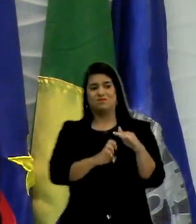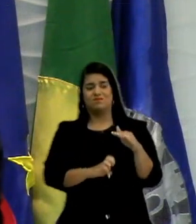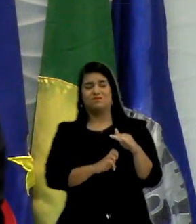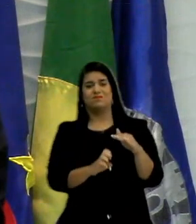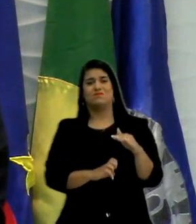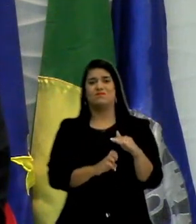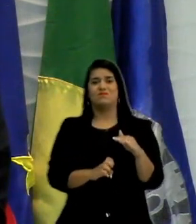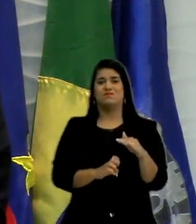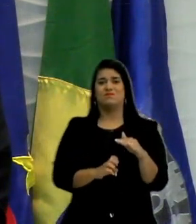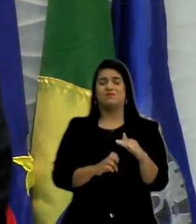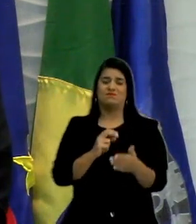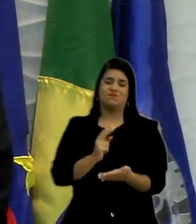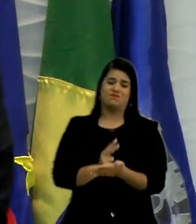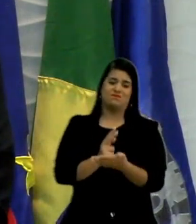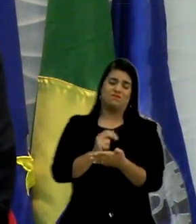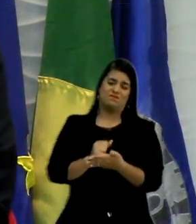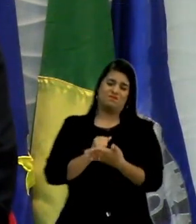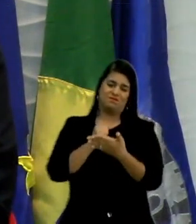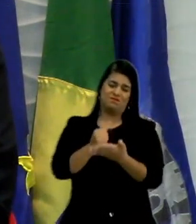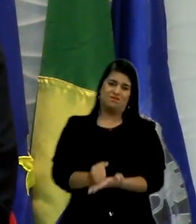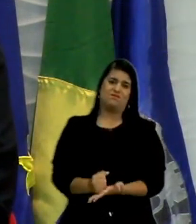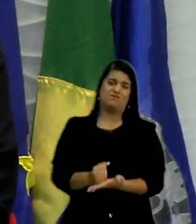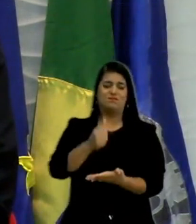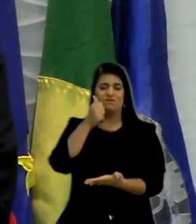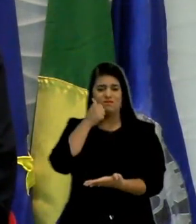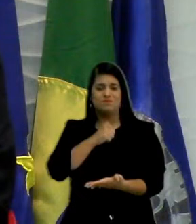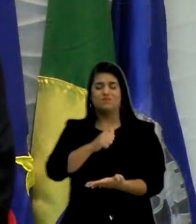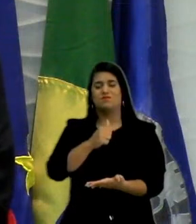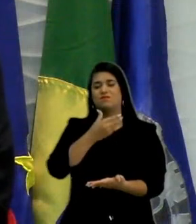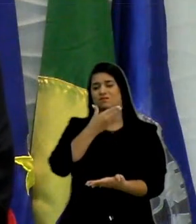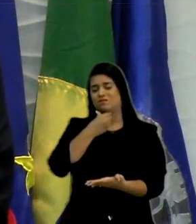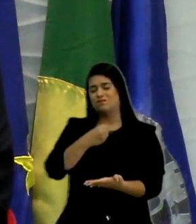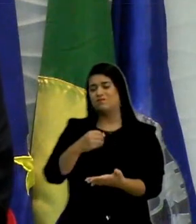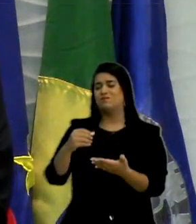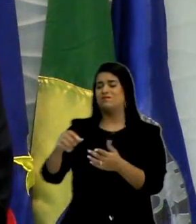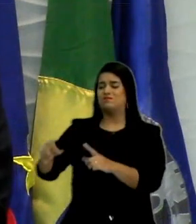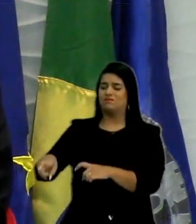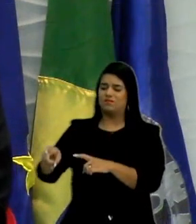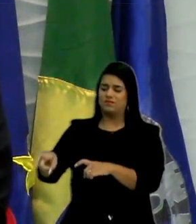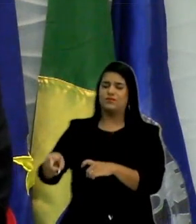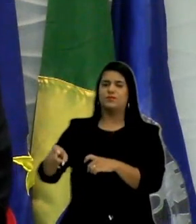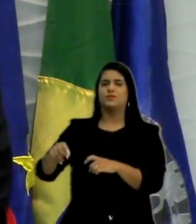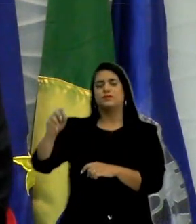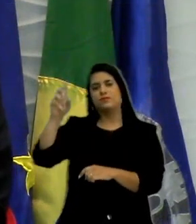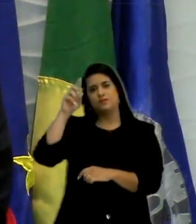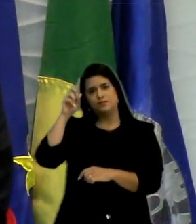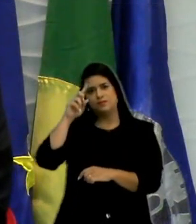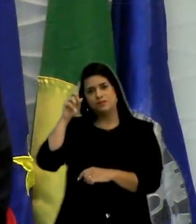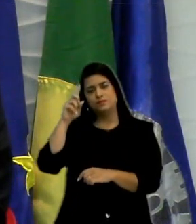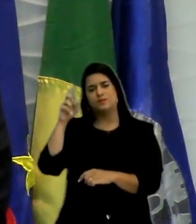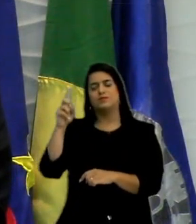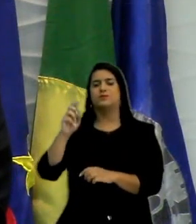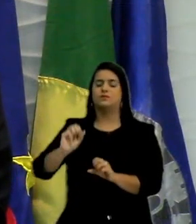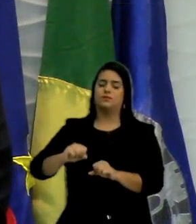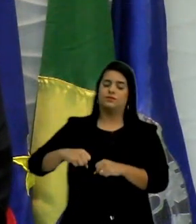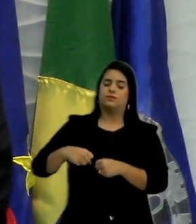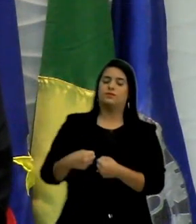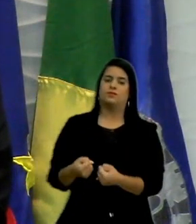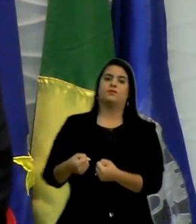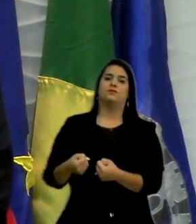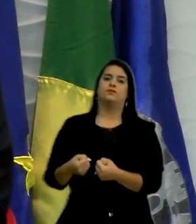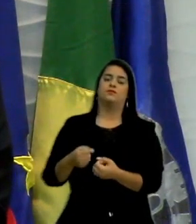que não se cansa de ajudar a mulher e o homem do campo. Todos os dias está aí disposto